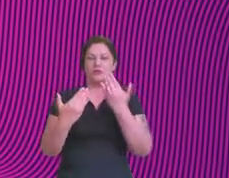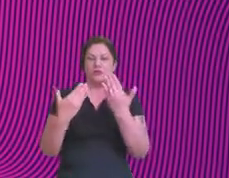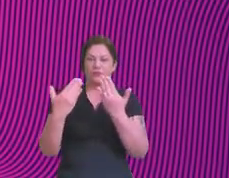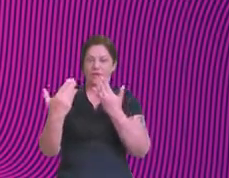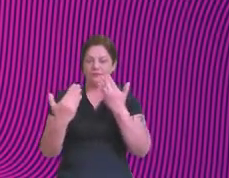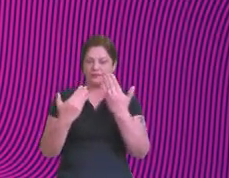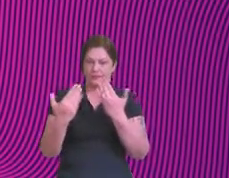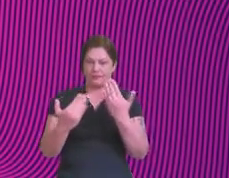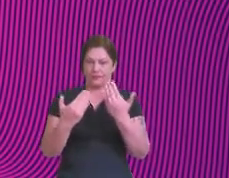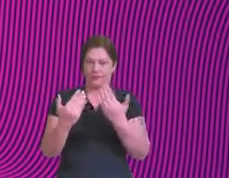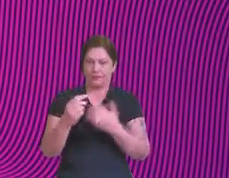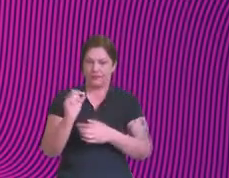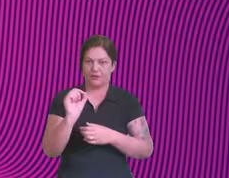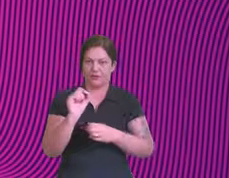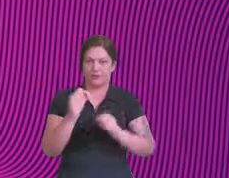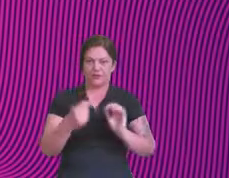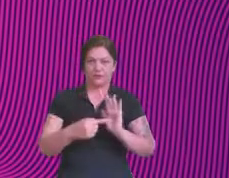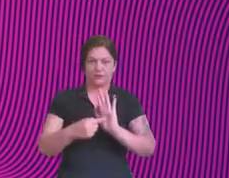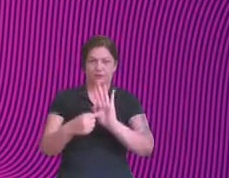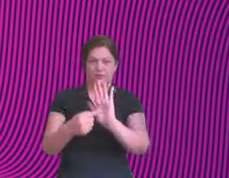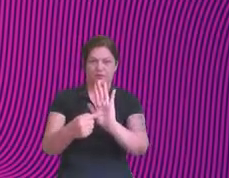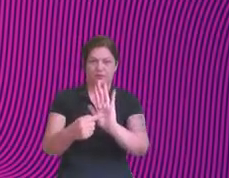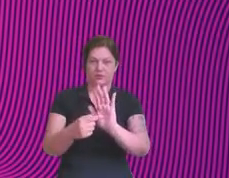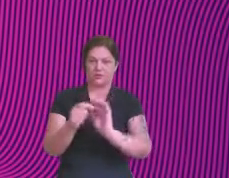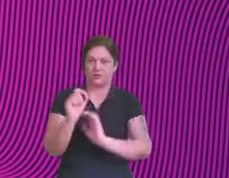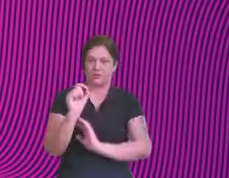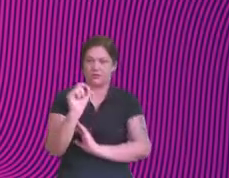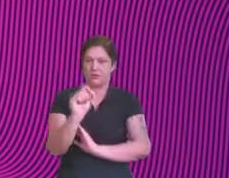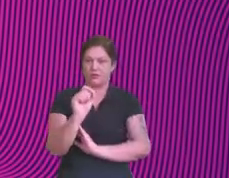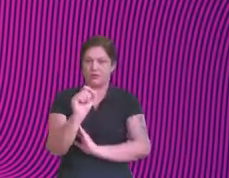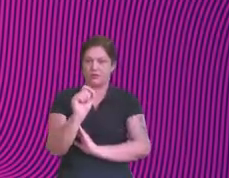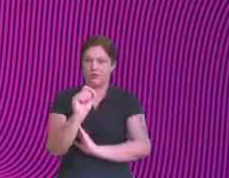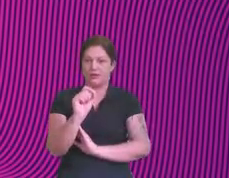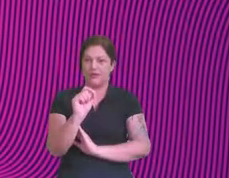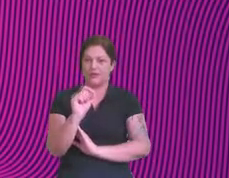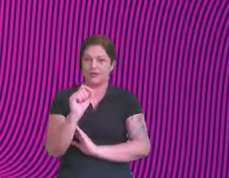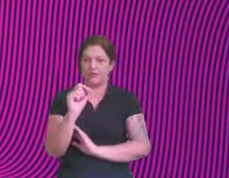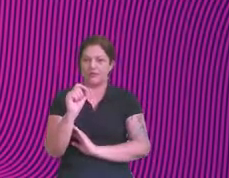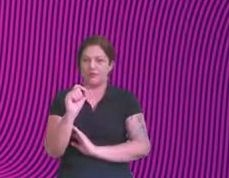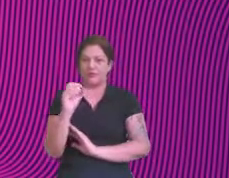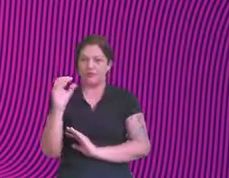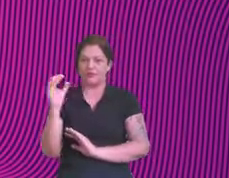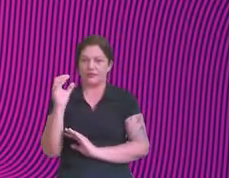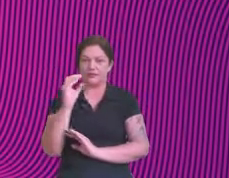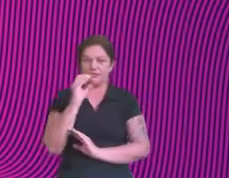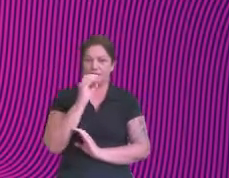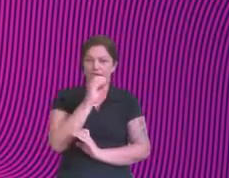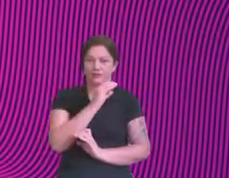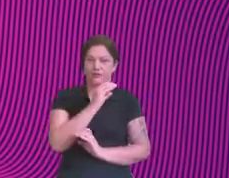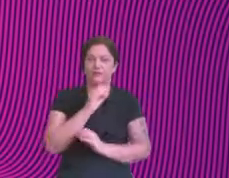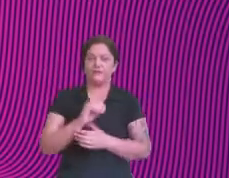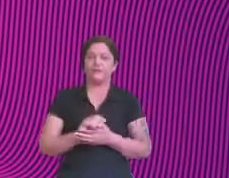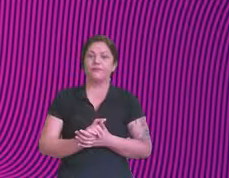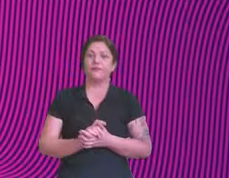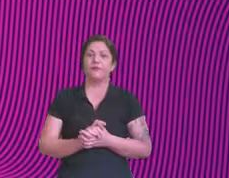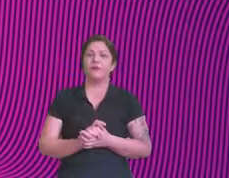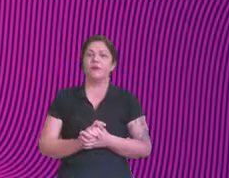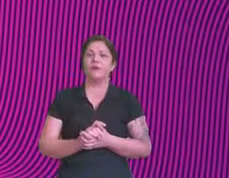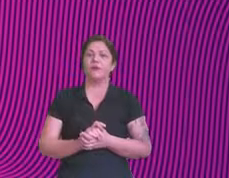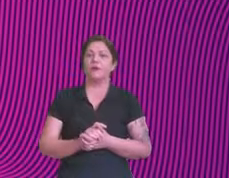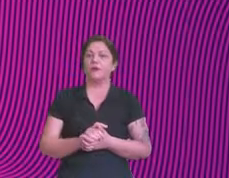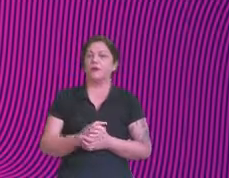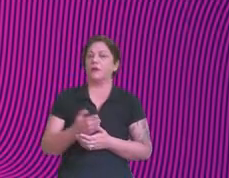a gente possa mostrar que a hipertermia tem o seu papel ou não. Né? Nos